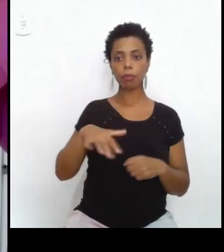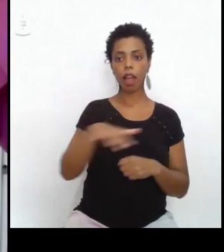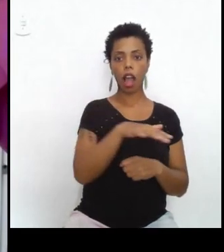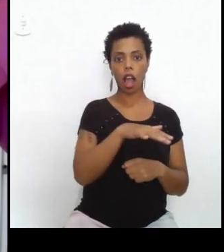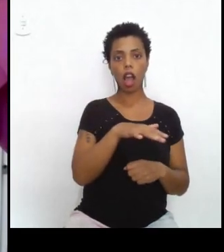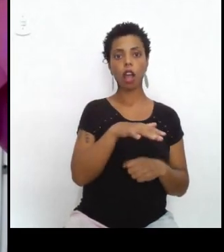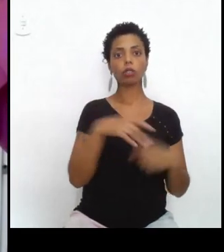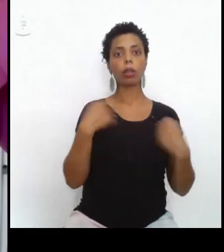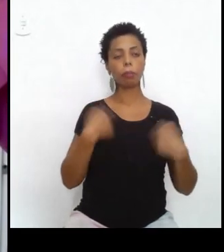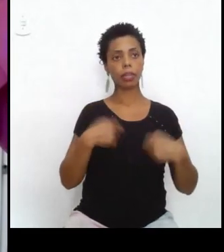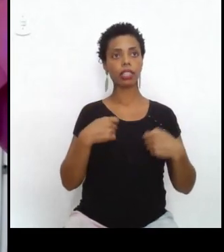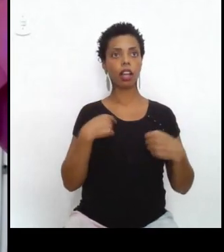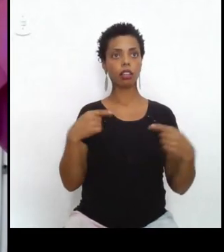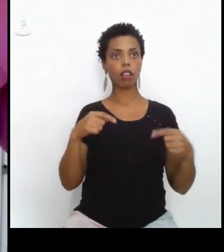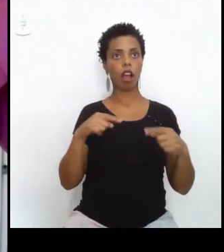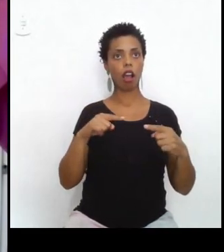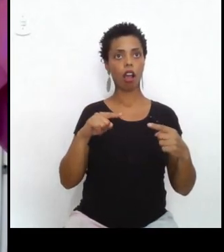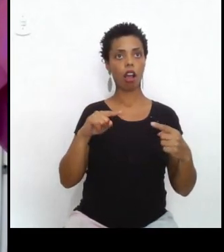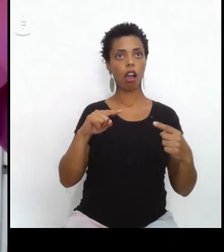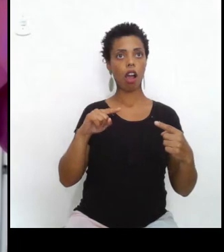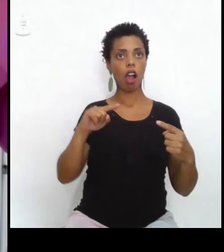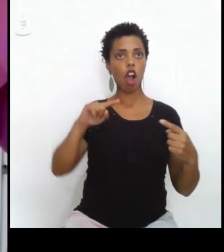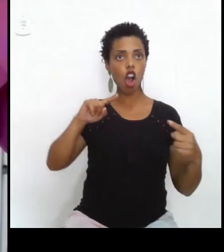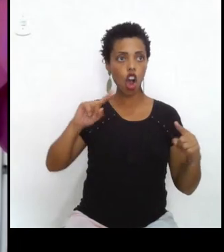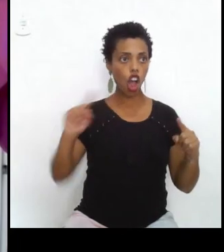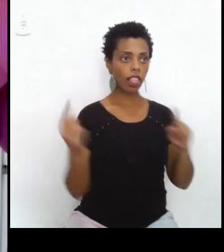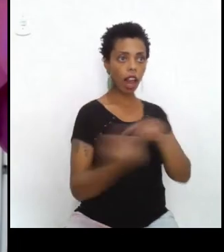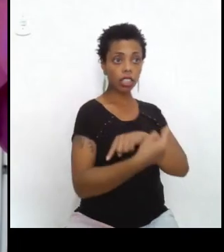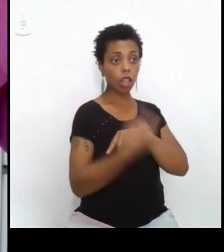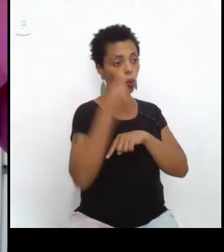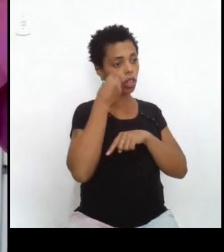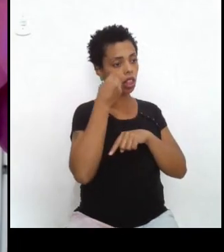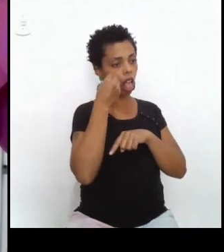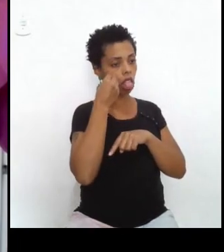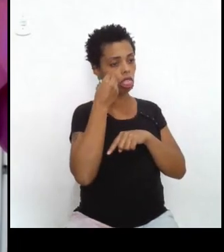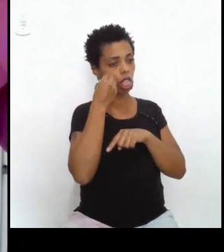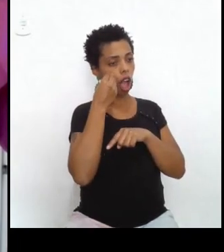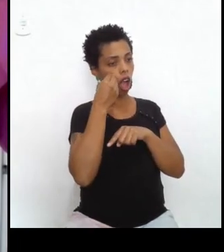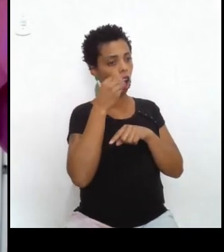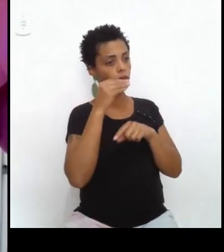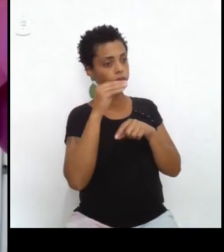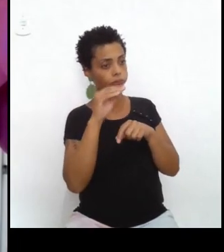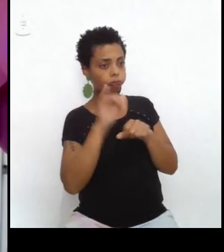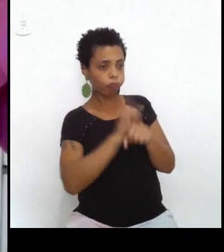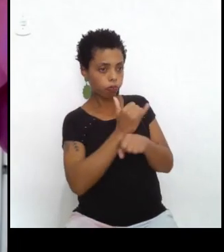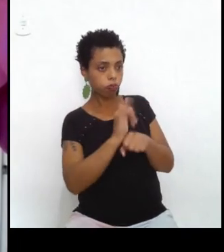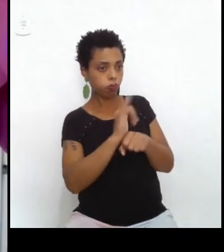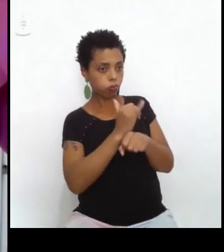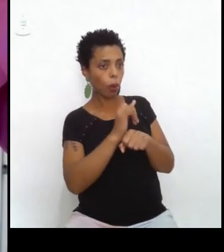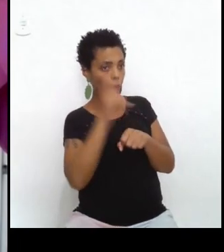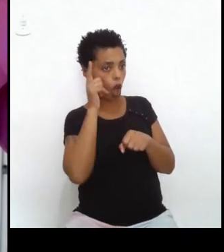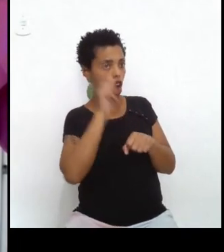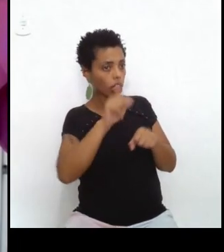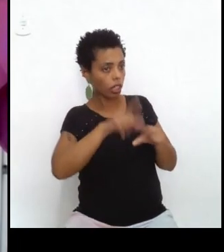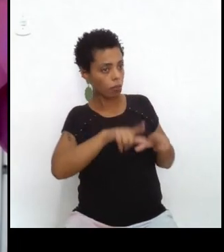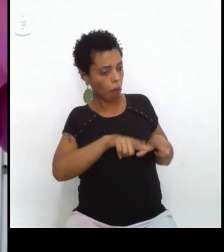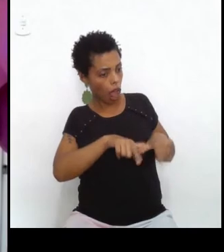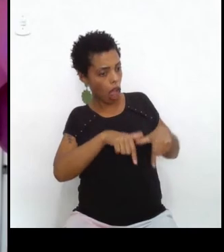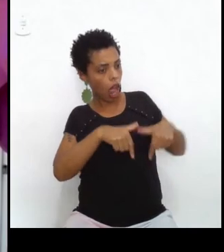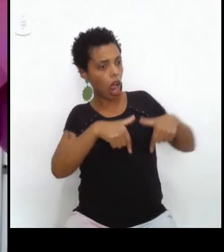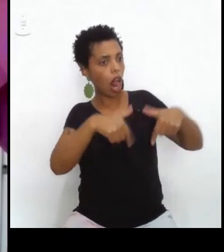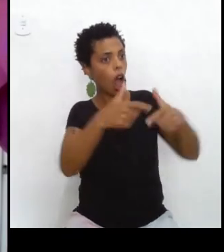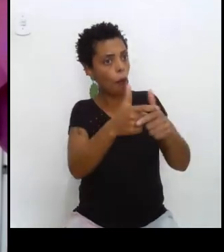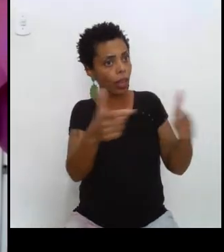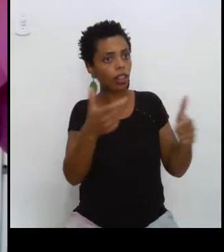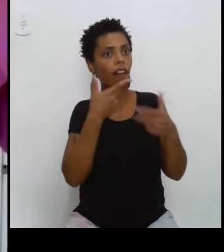contradição eles articular ela para ter para ter esse avanço né para ver se avanço perto das faltas que meninas